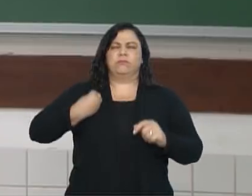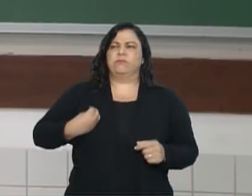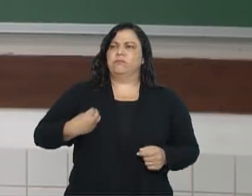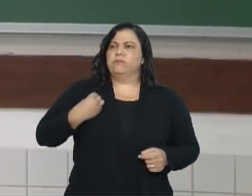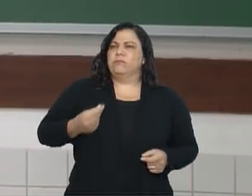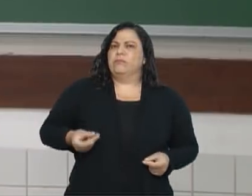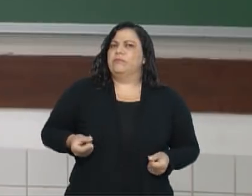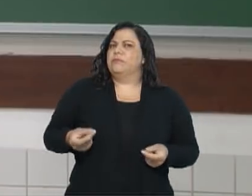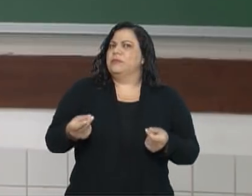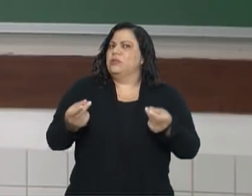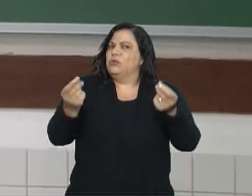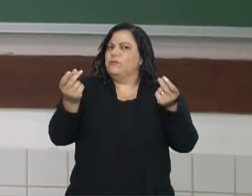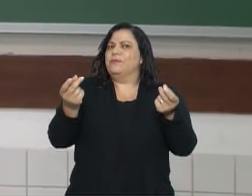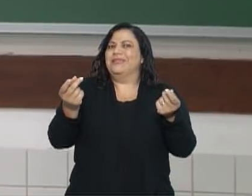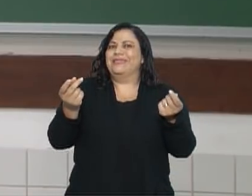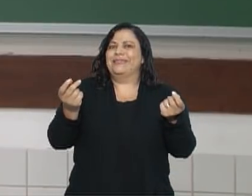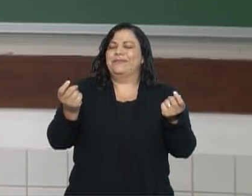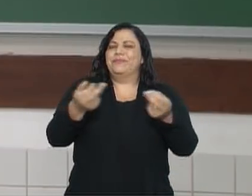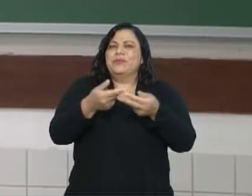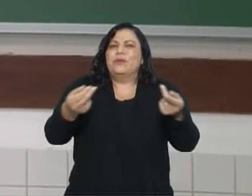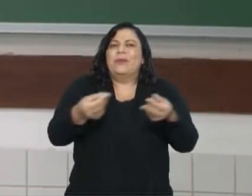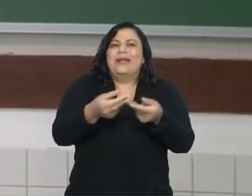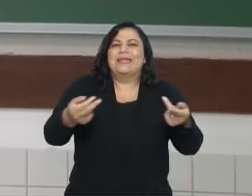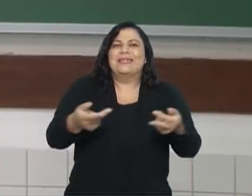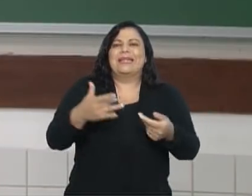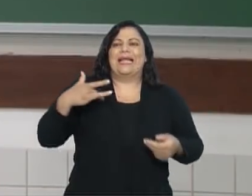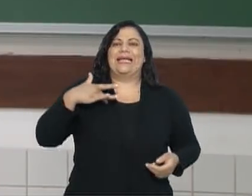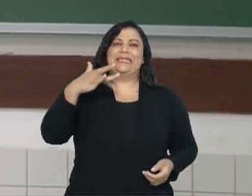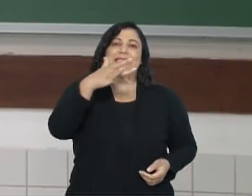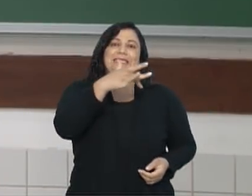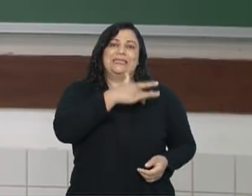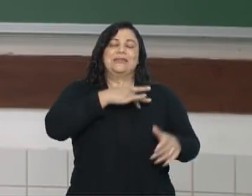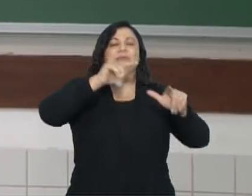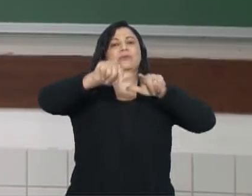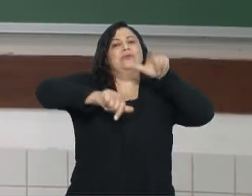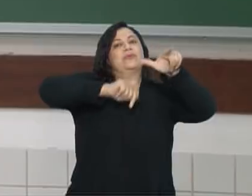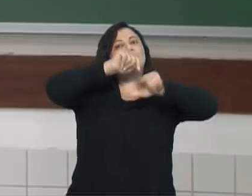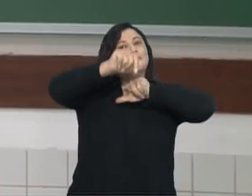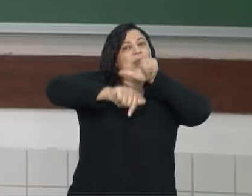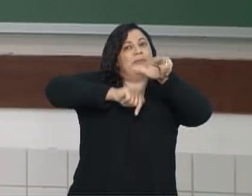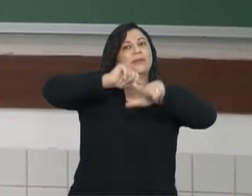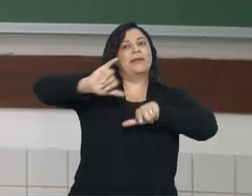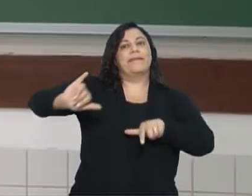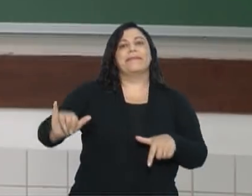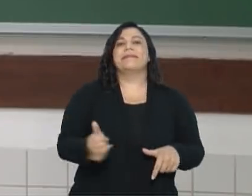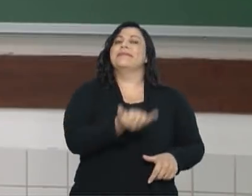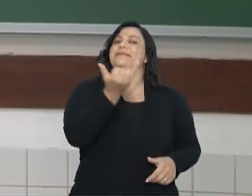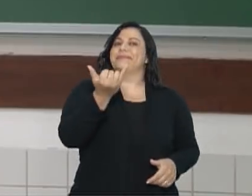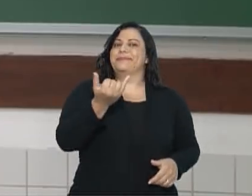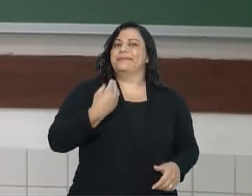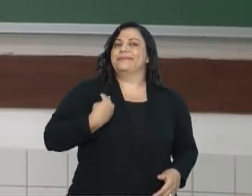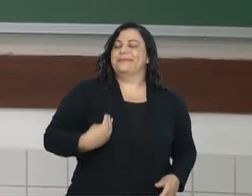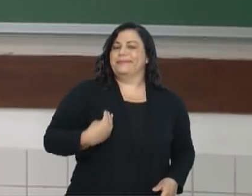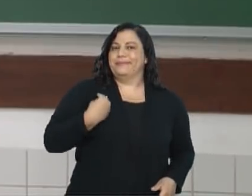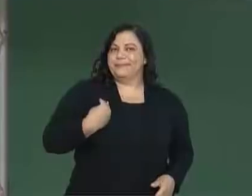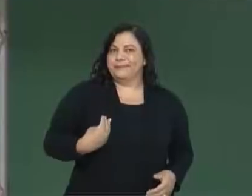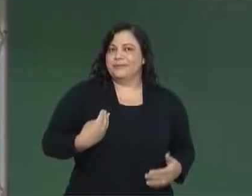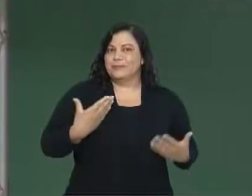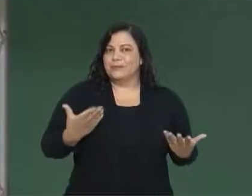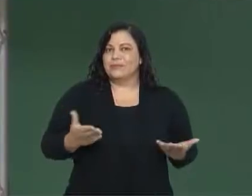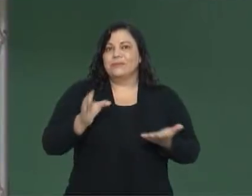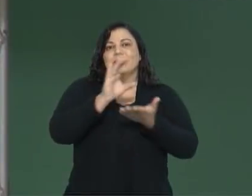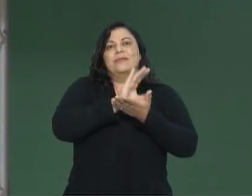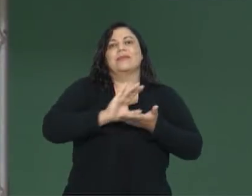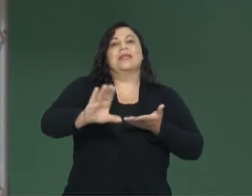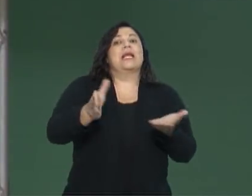tem qualidade na saúde, que tem qualidade no trabalho, para que você possa aproveitar a vida. Investe-se